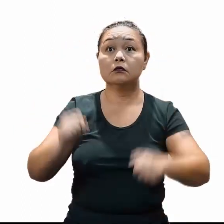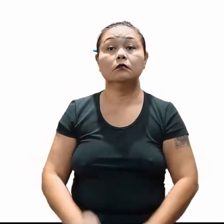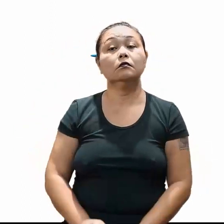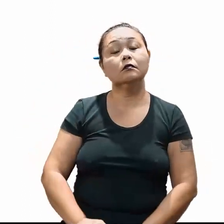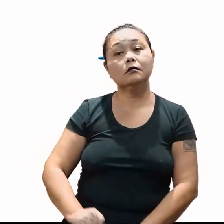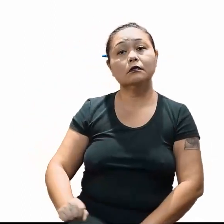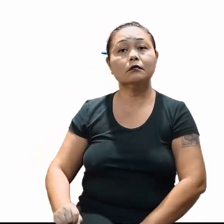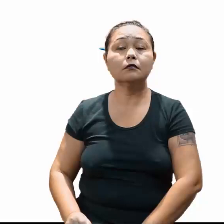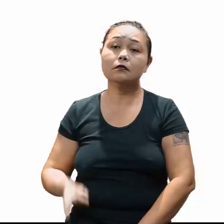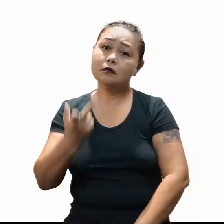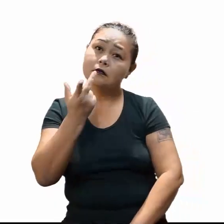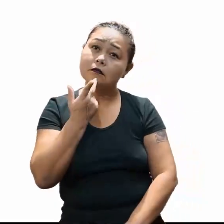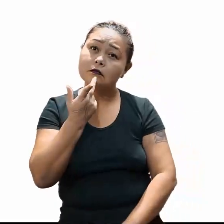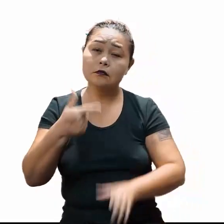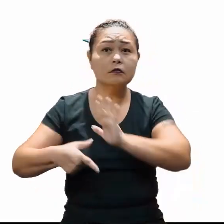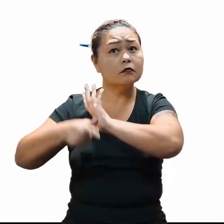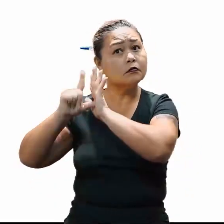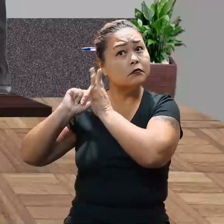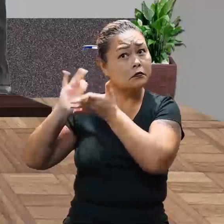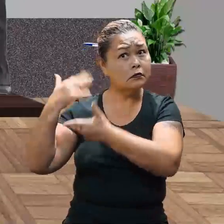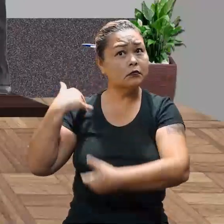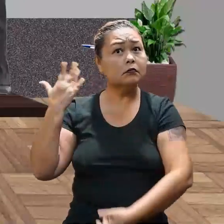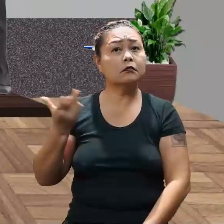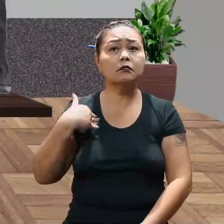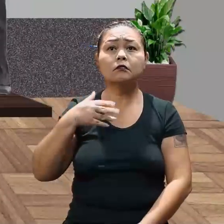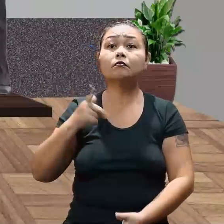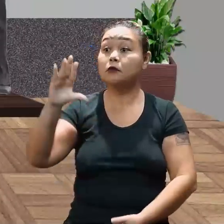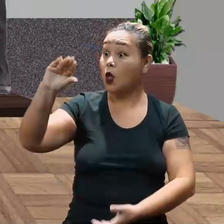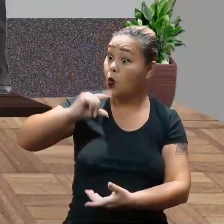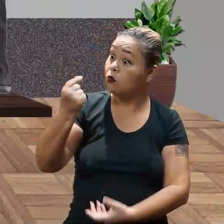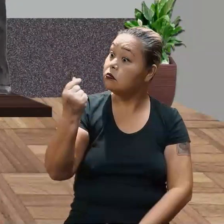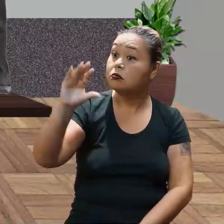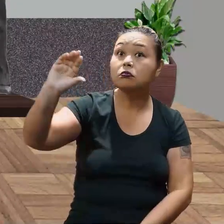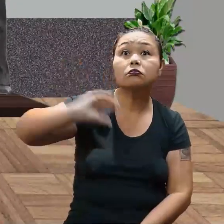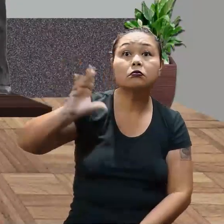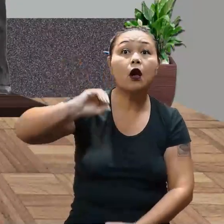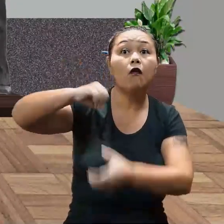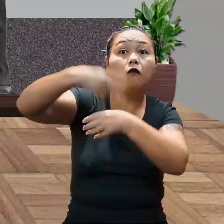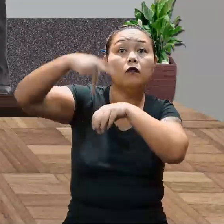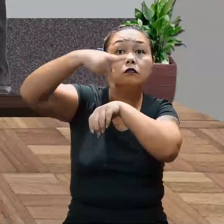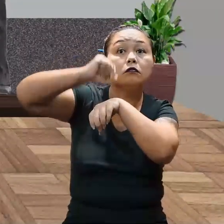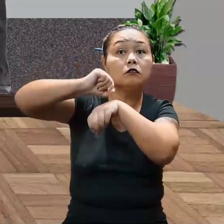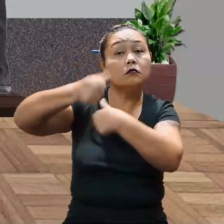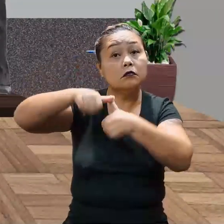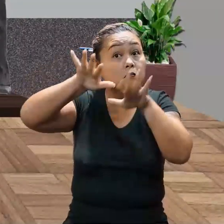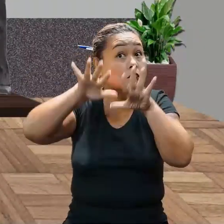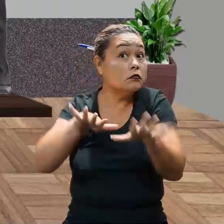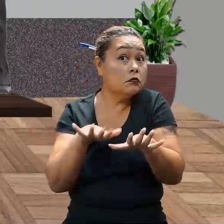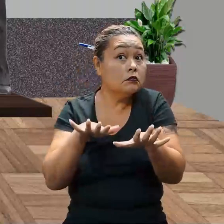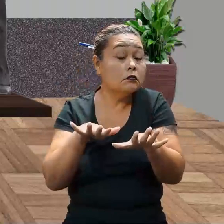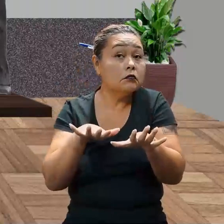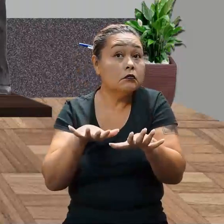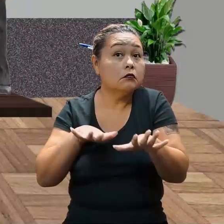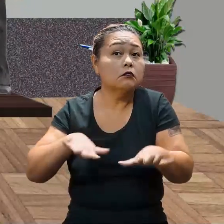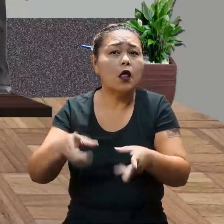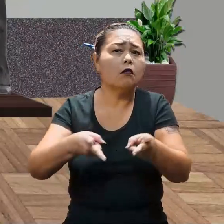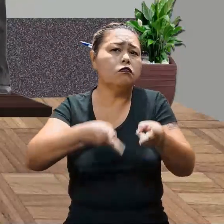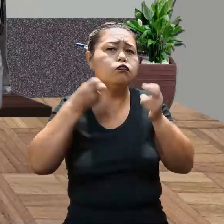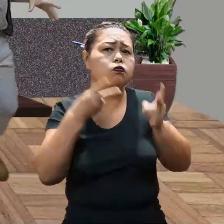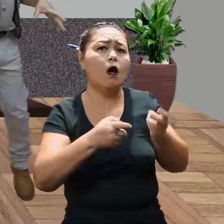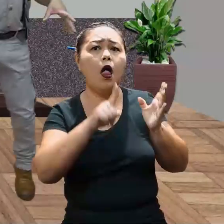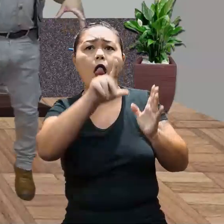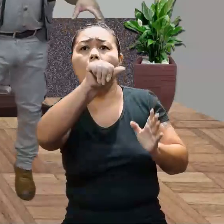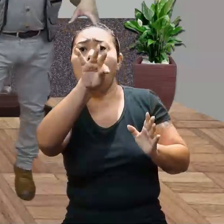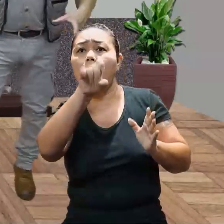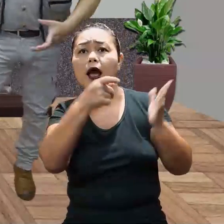Como eu disse para vocês anteriormente, esse capital estrangeiro que está aqui na exploração do